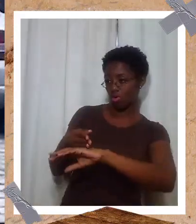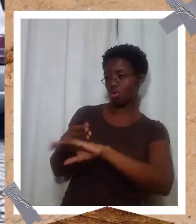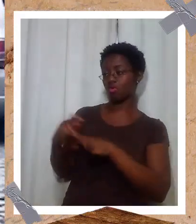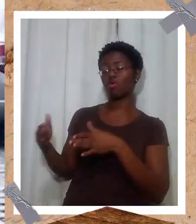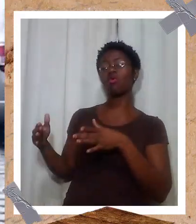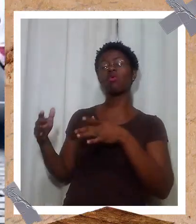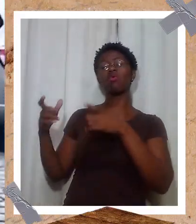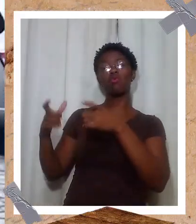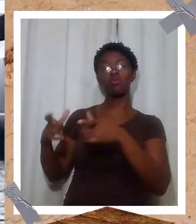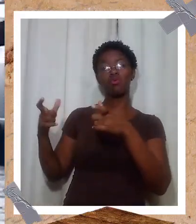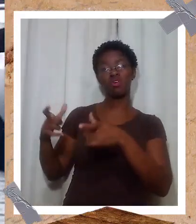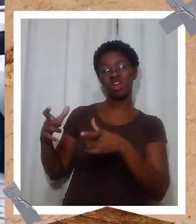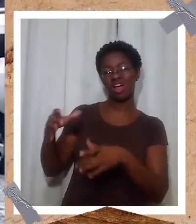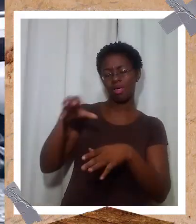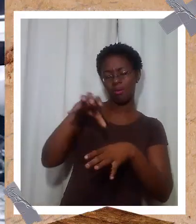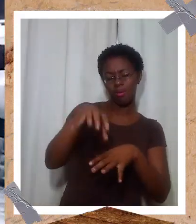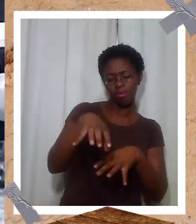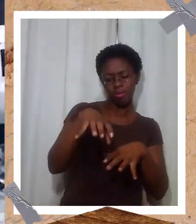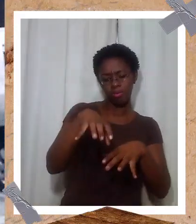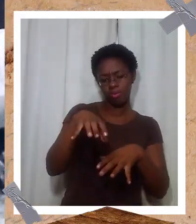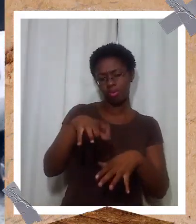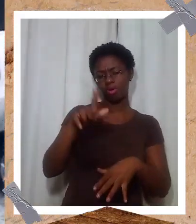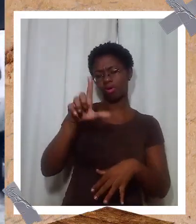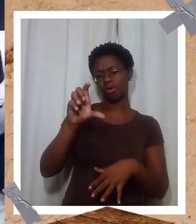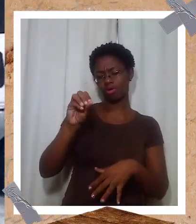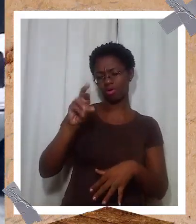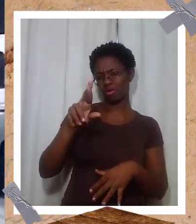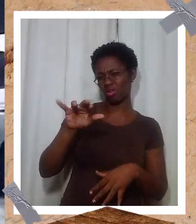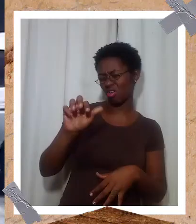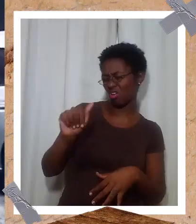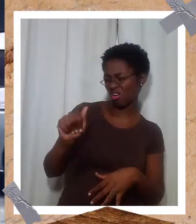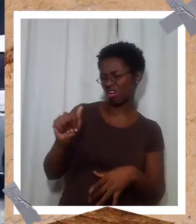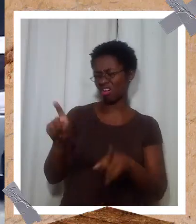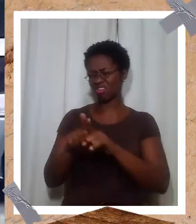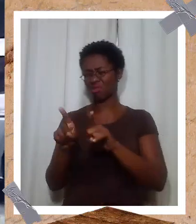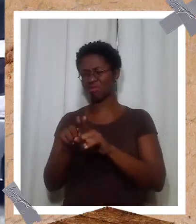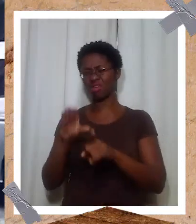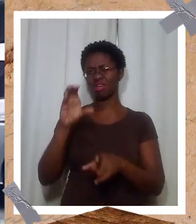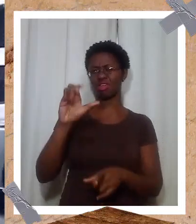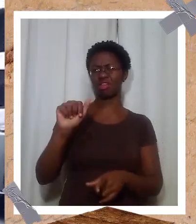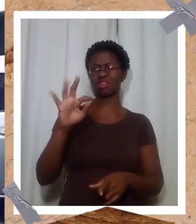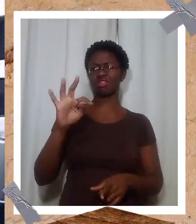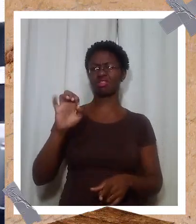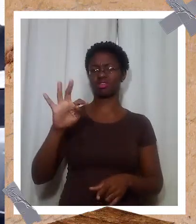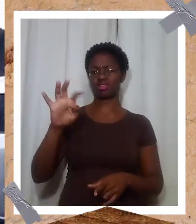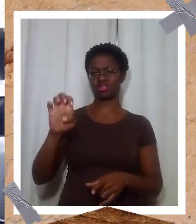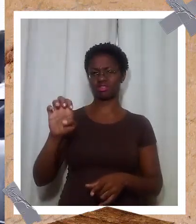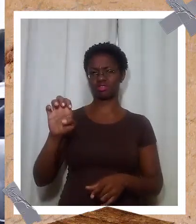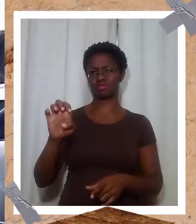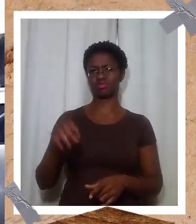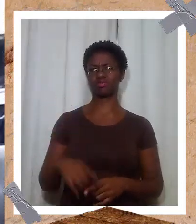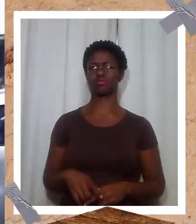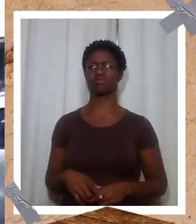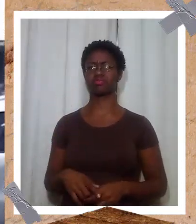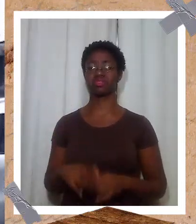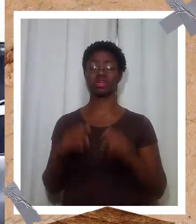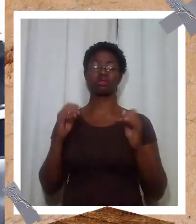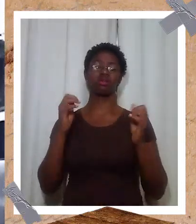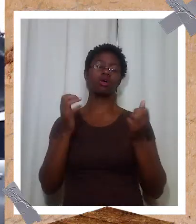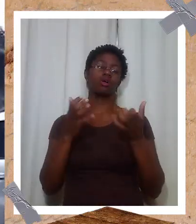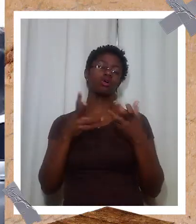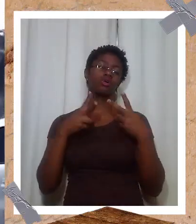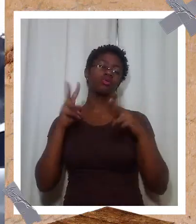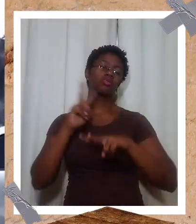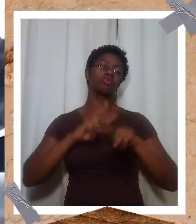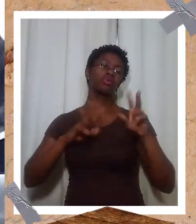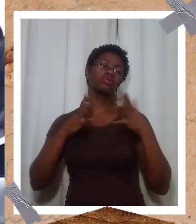na direção do 11º andar do prédio à frente. Ao invés de brisa refrescante, encontramos suor e falta